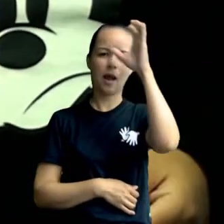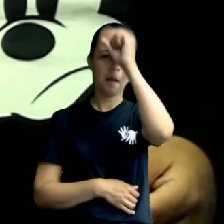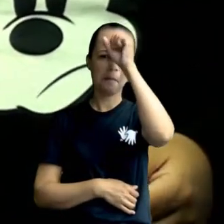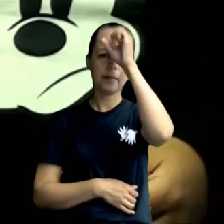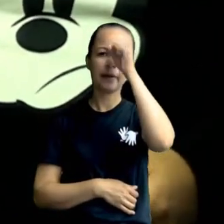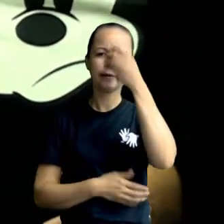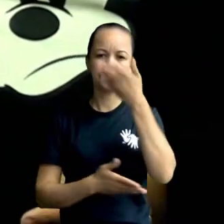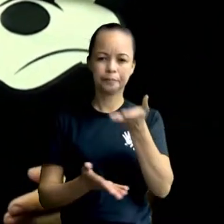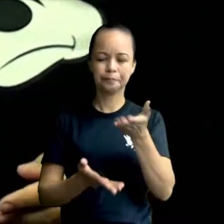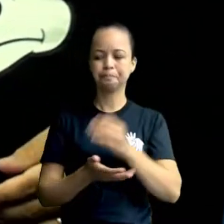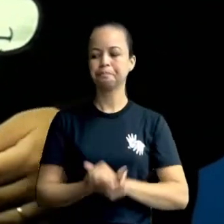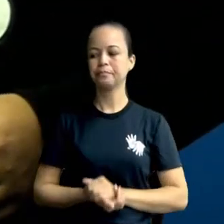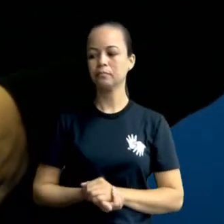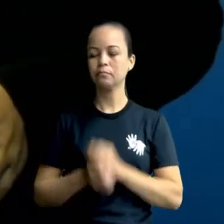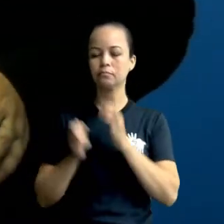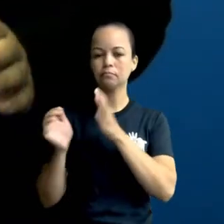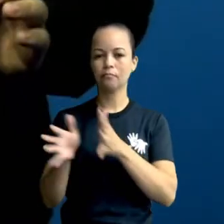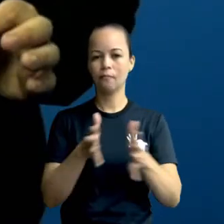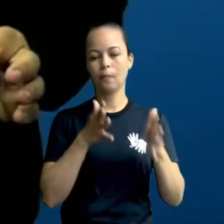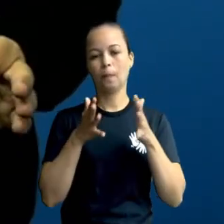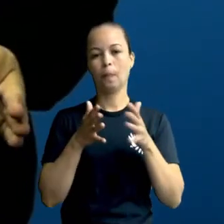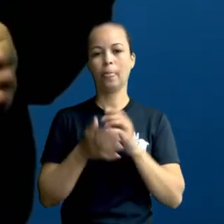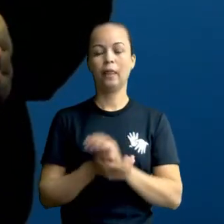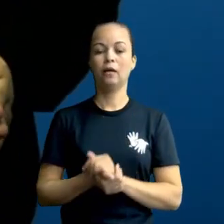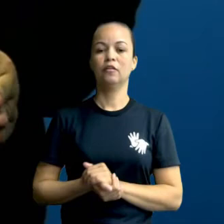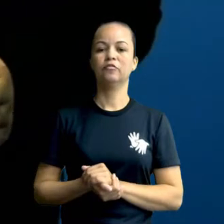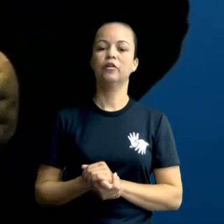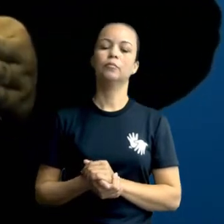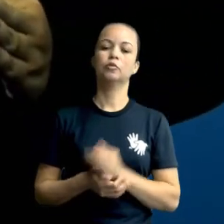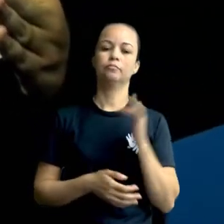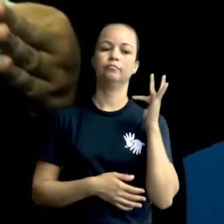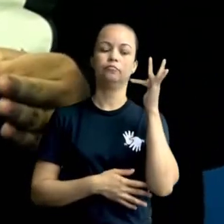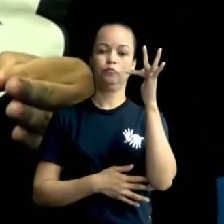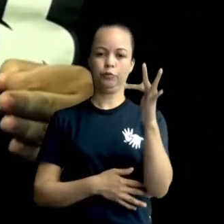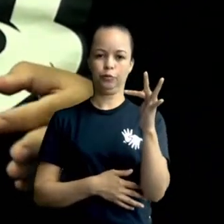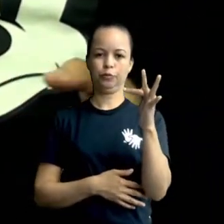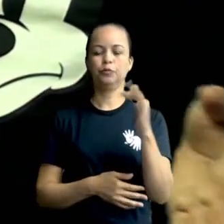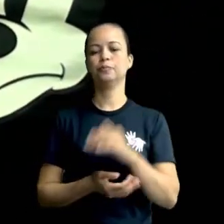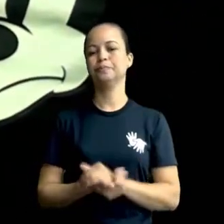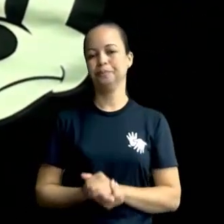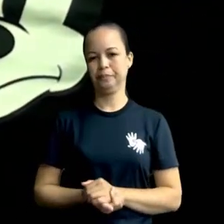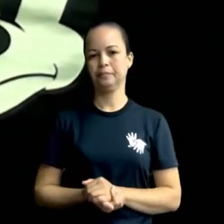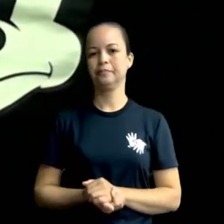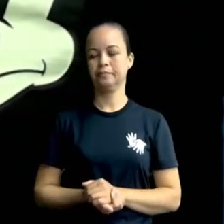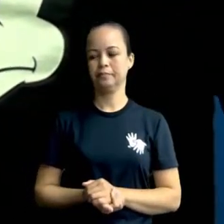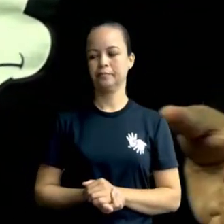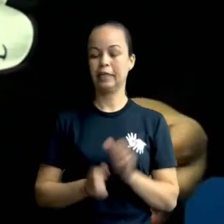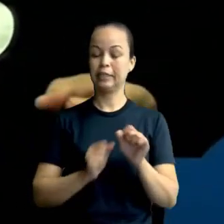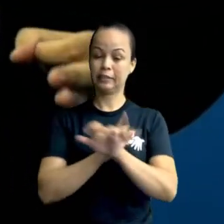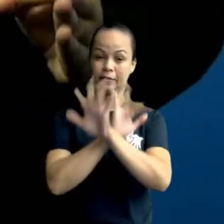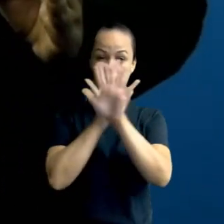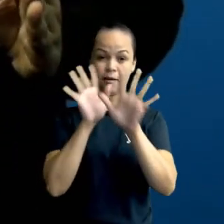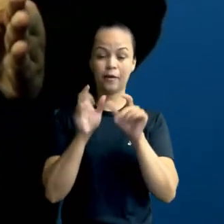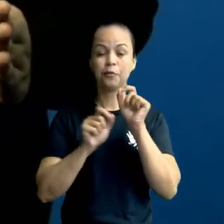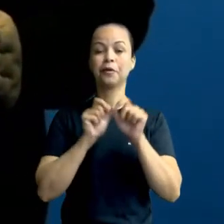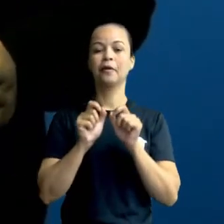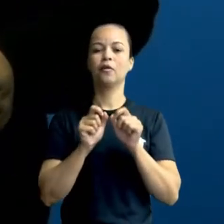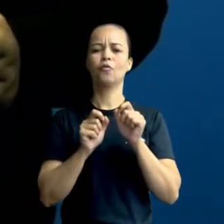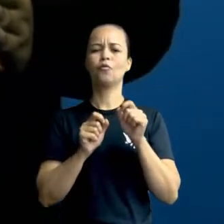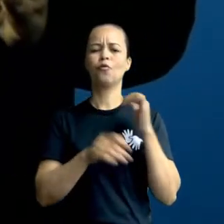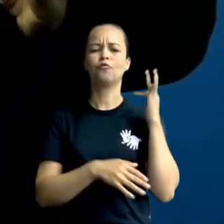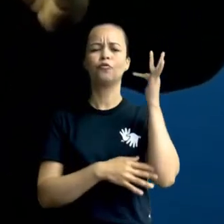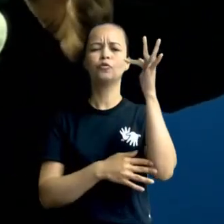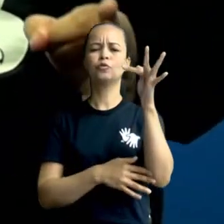gente? Prosseguindo, vamos para o futuro. Bom, já está claro que o